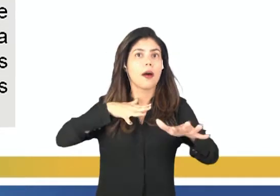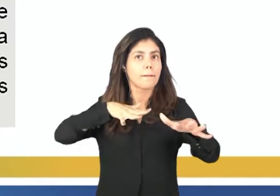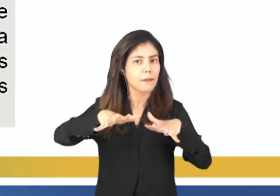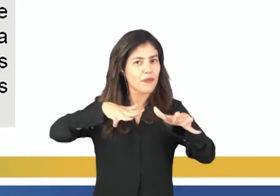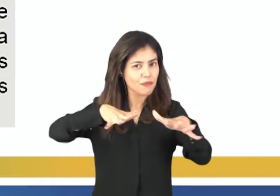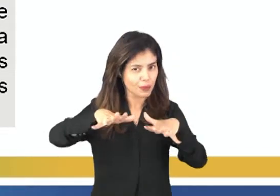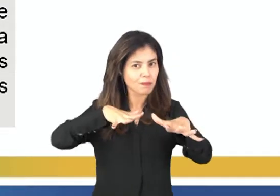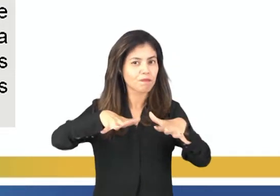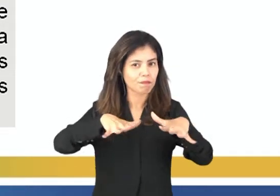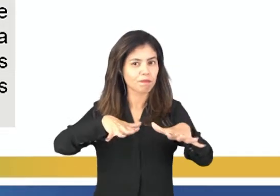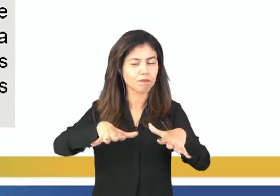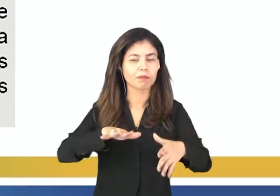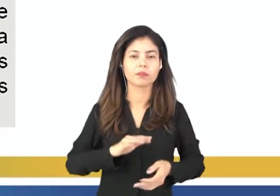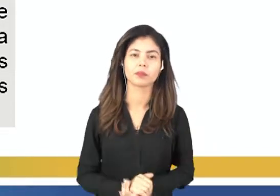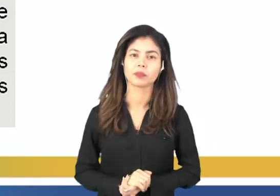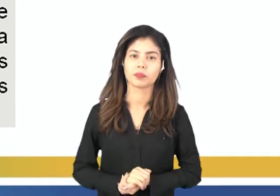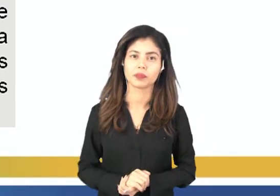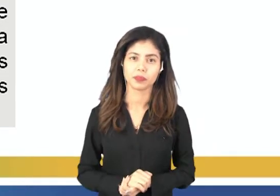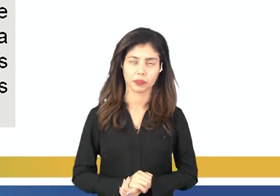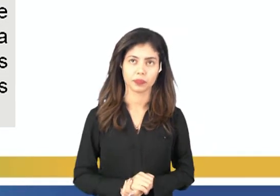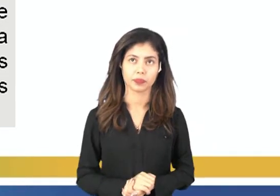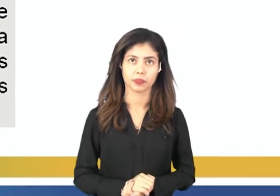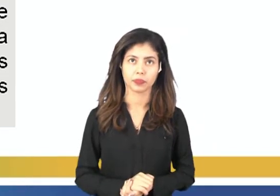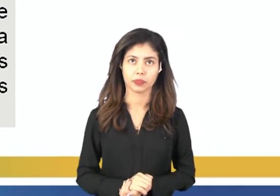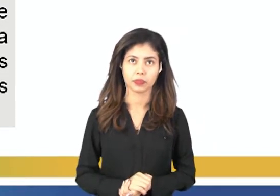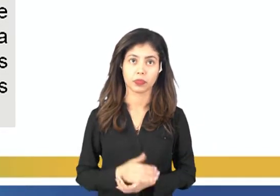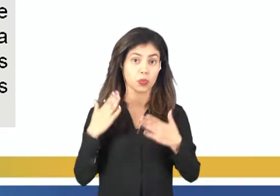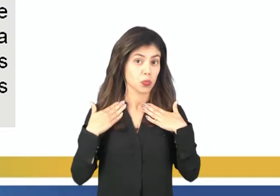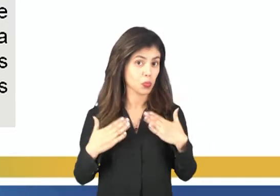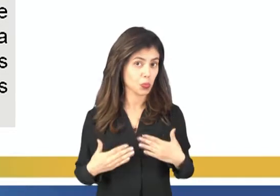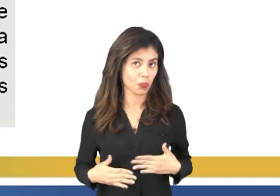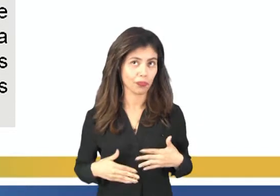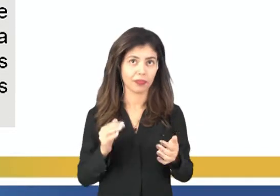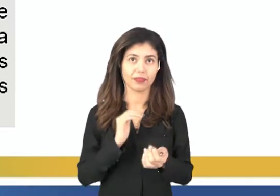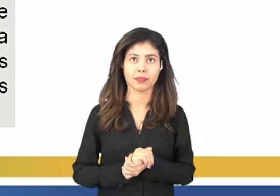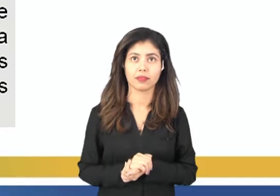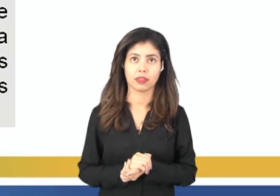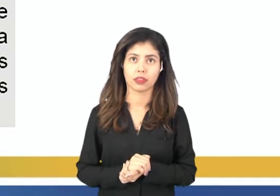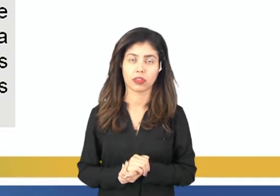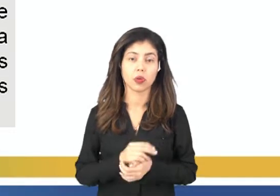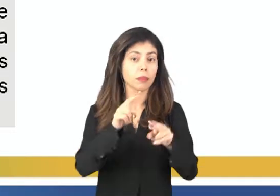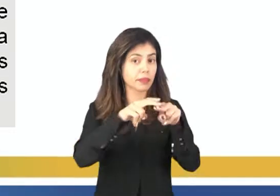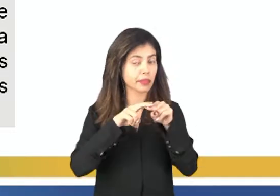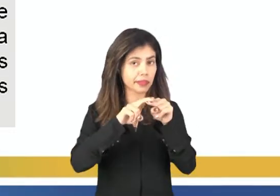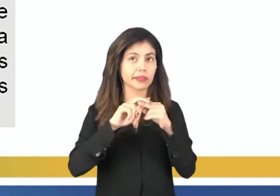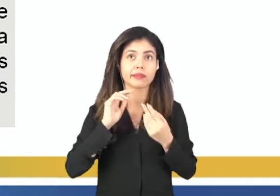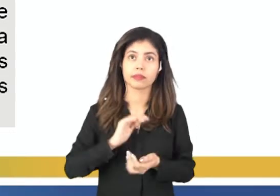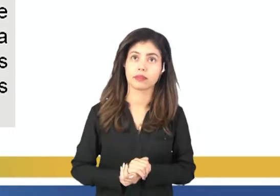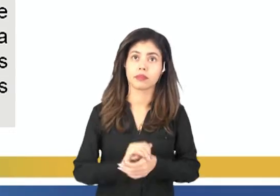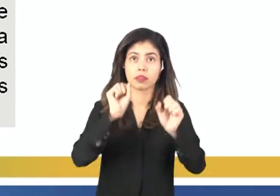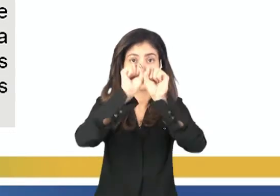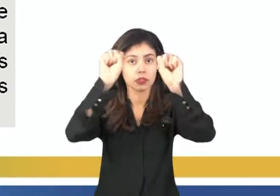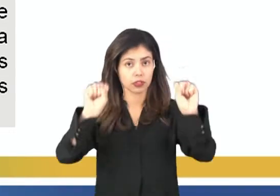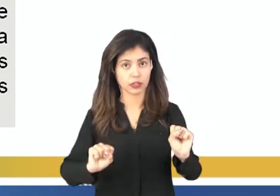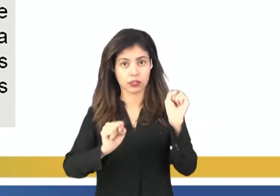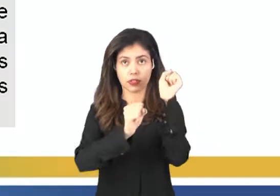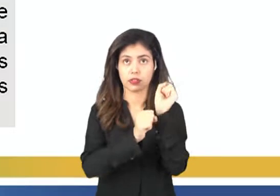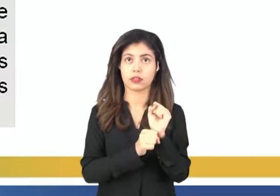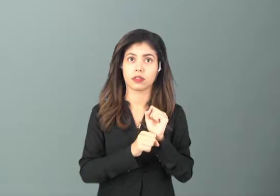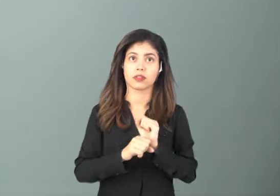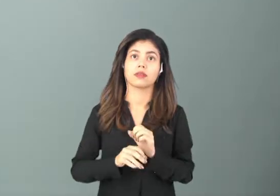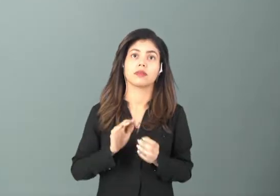locomoção ou seja lembramos a movimentação do nosso corpo e aí por isso que dizemos que o sistema